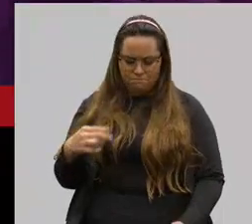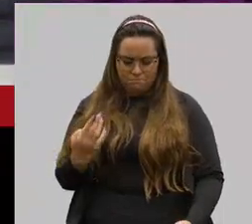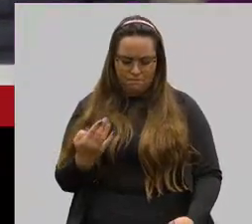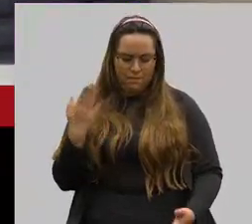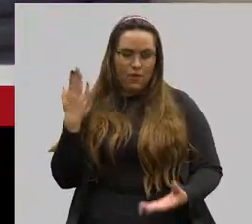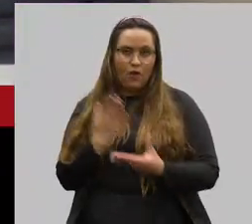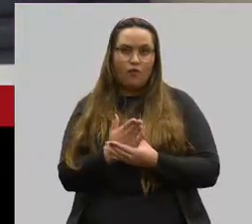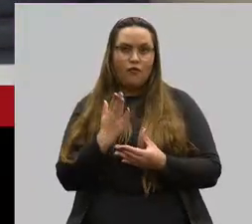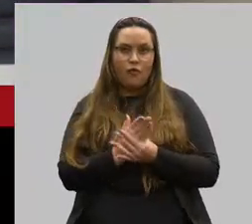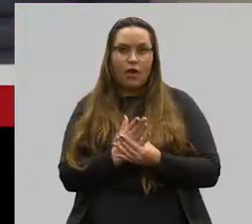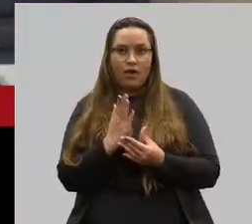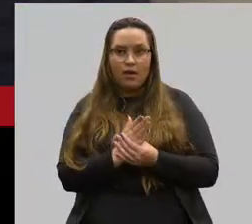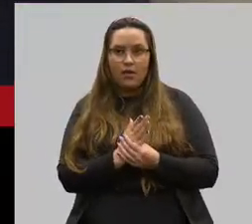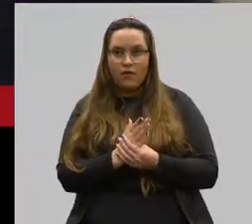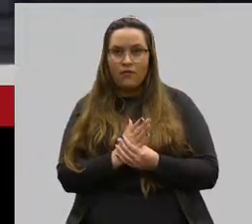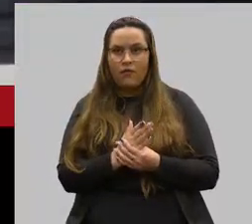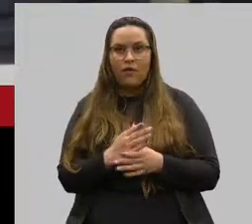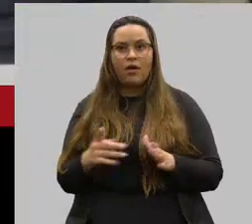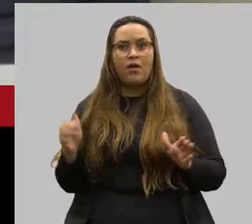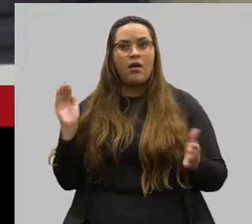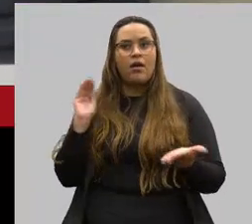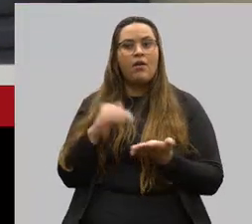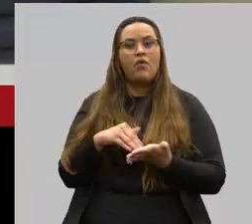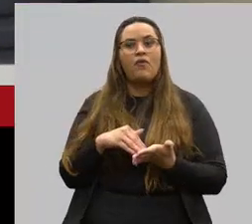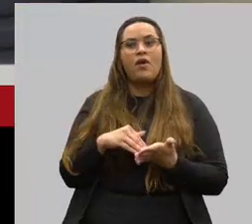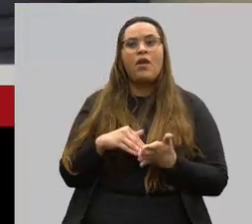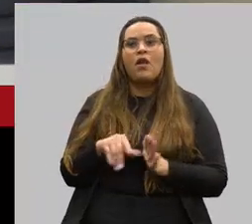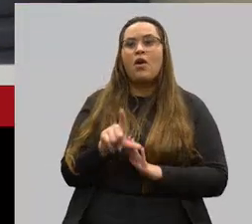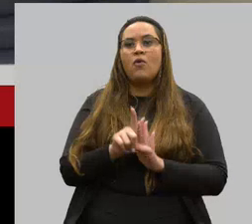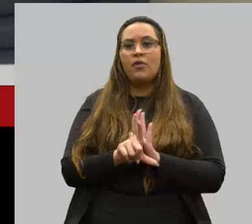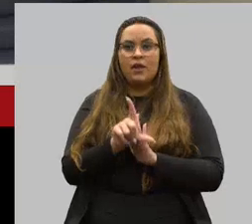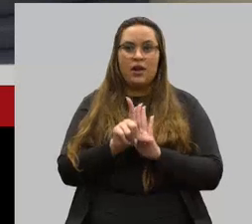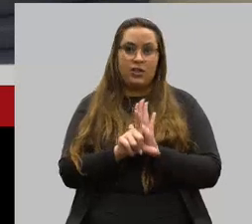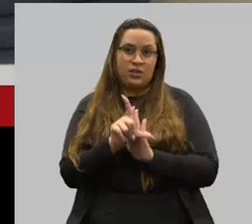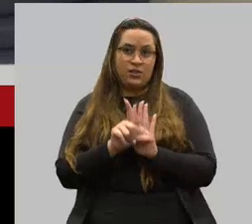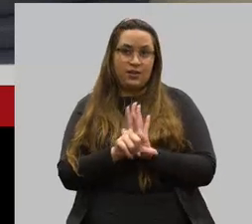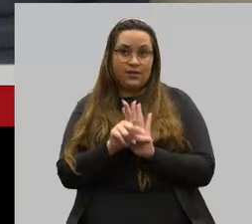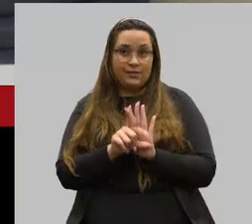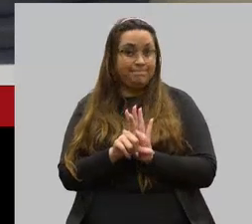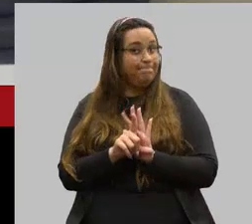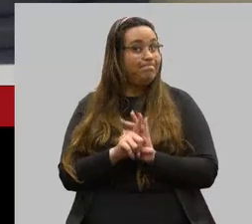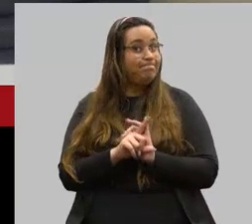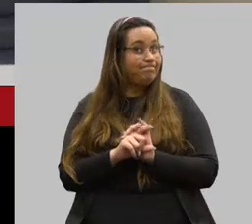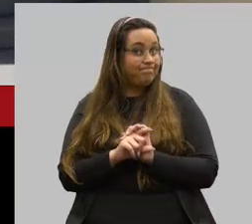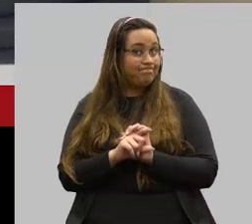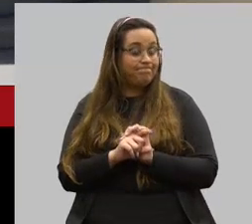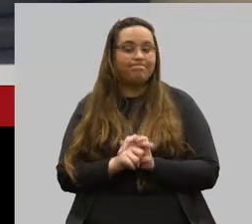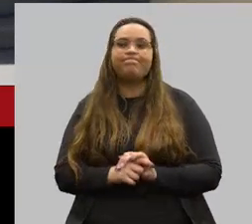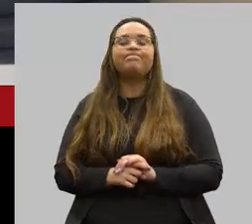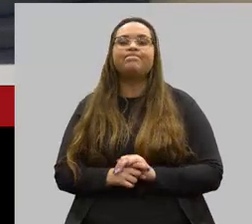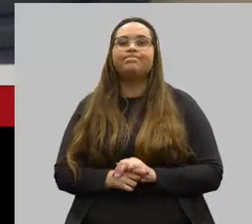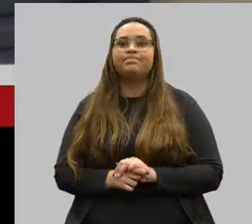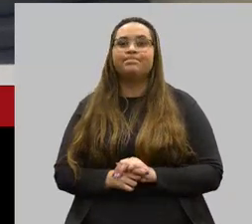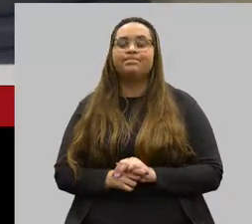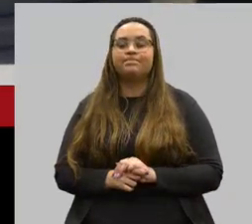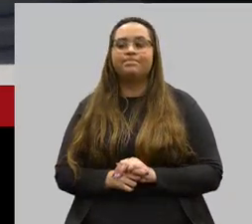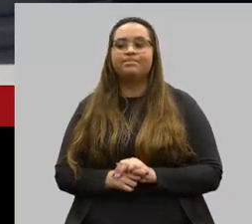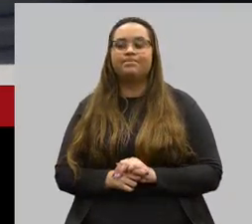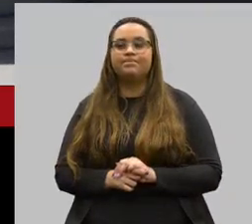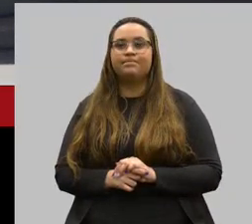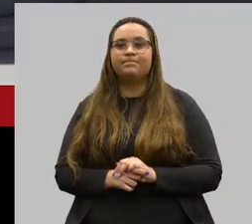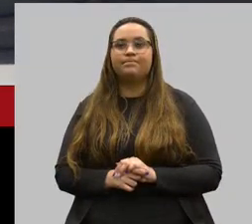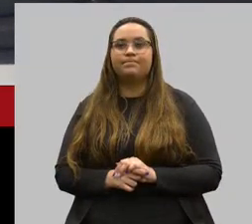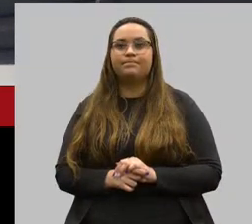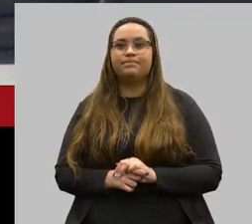eh com final da legislatura eh em fevereiro do ano passado eh e eh